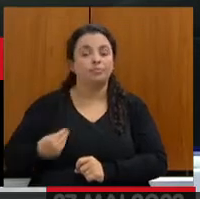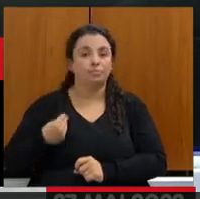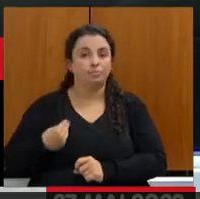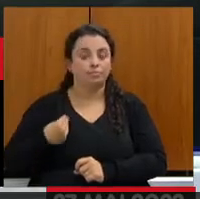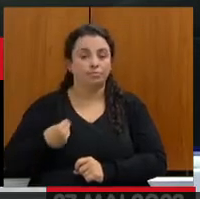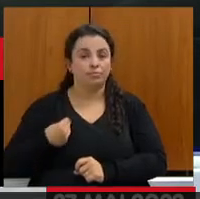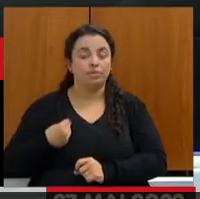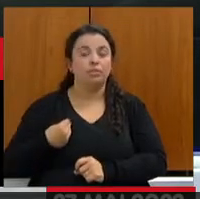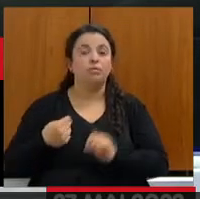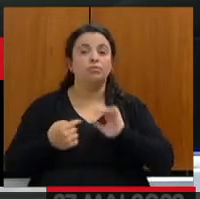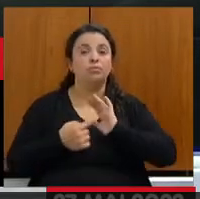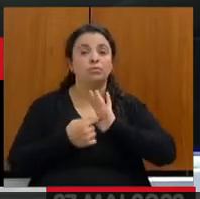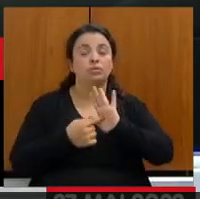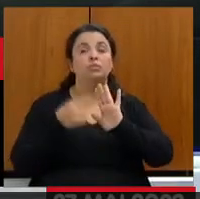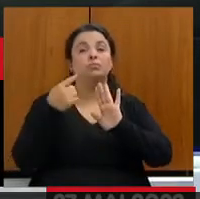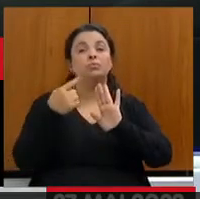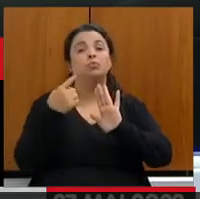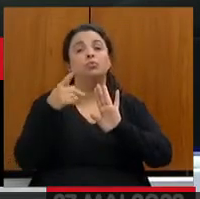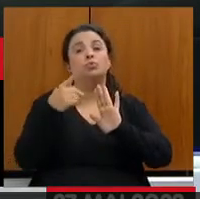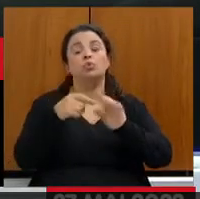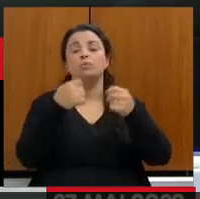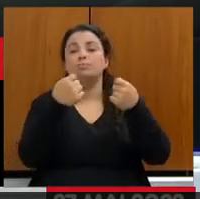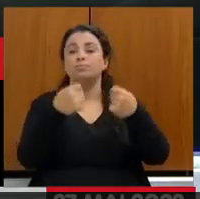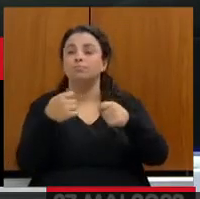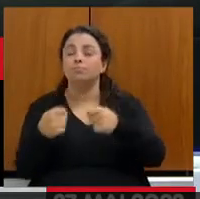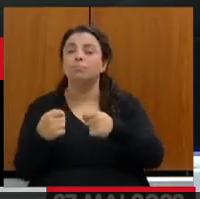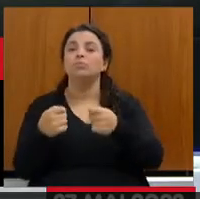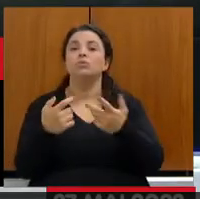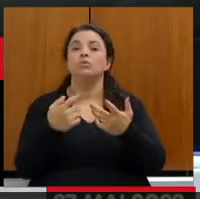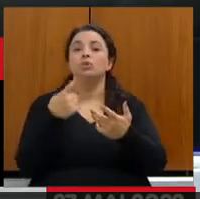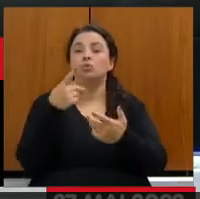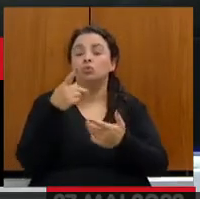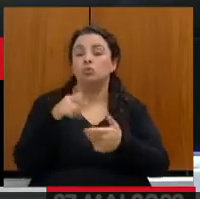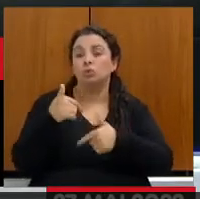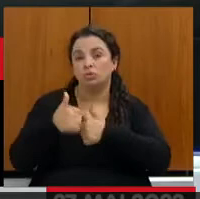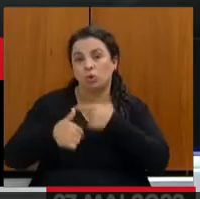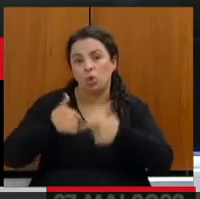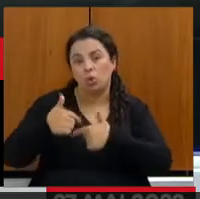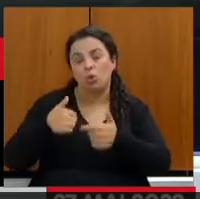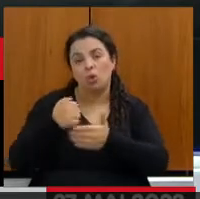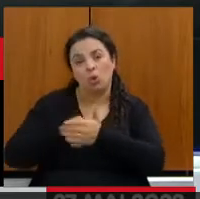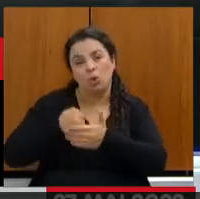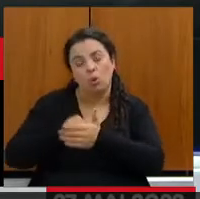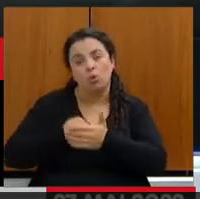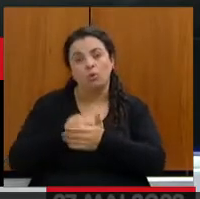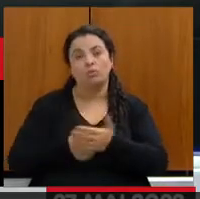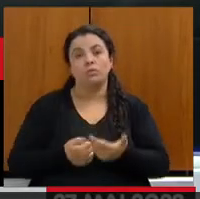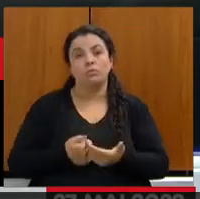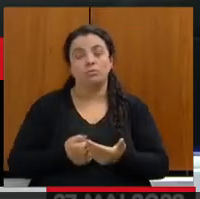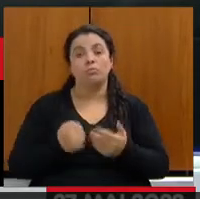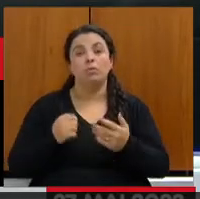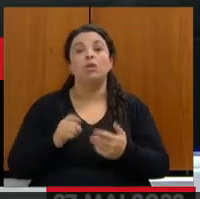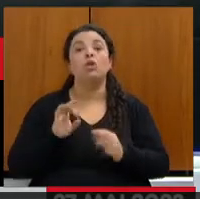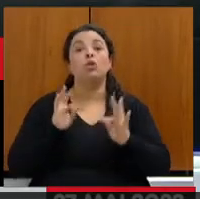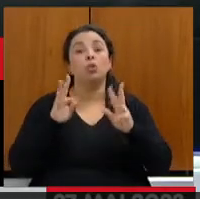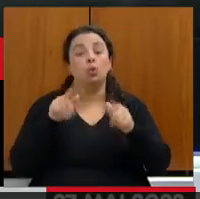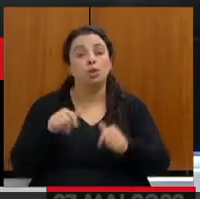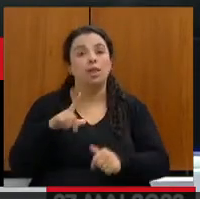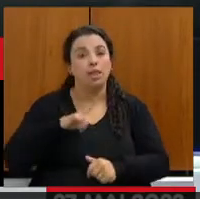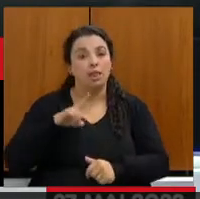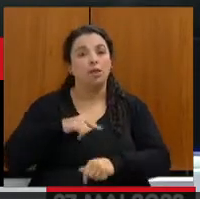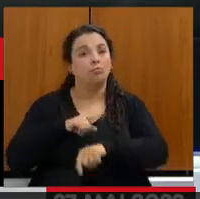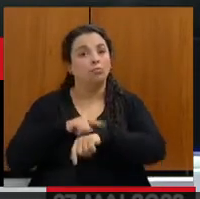apresentar as suas demandas e suas lutas para que todas têm a oportunidade solicitamos a gentileza